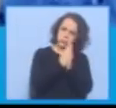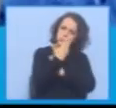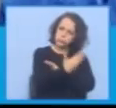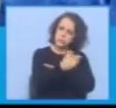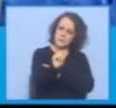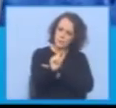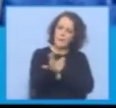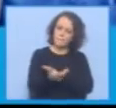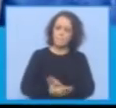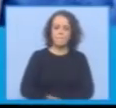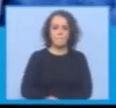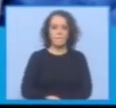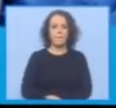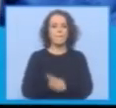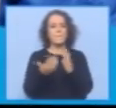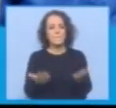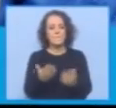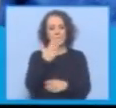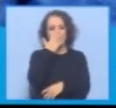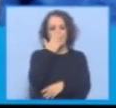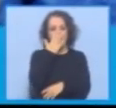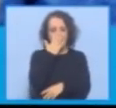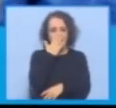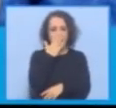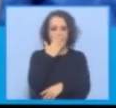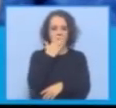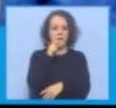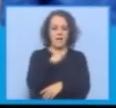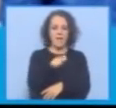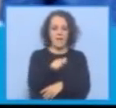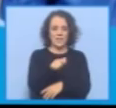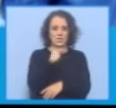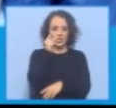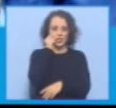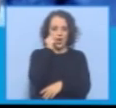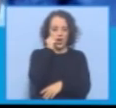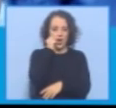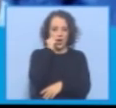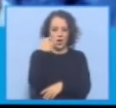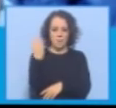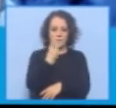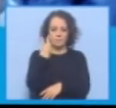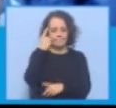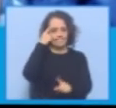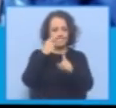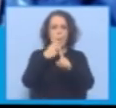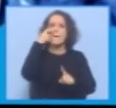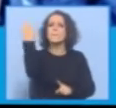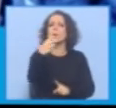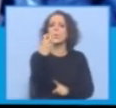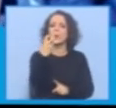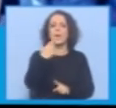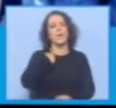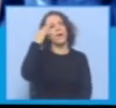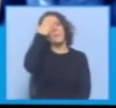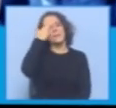as religiosas. Portanto, também esta saída da caixa destes homens, esta procura, não? Eu estava pensando